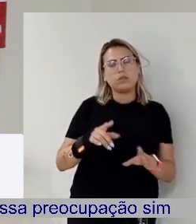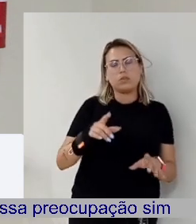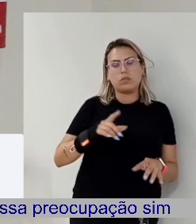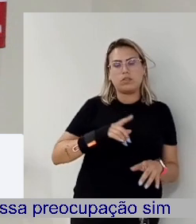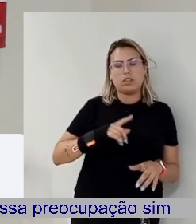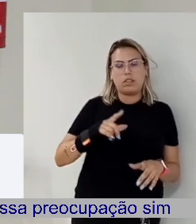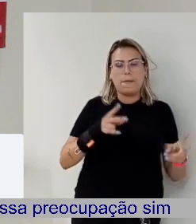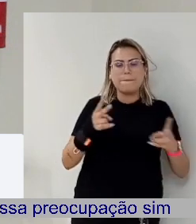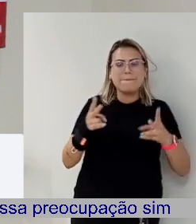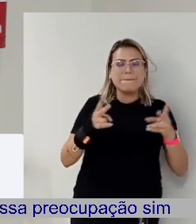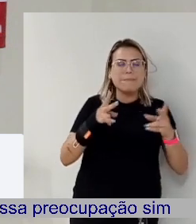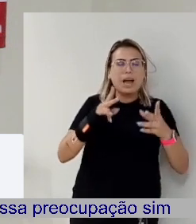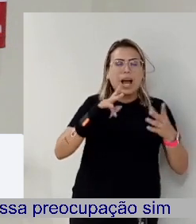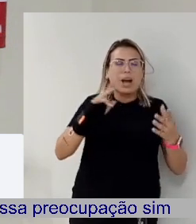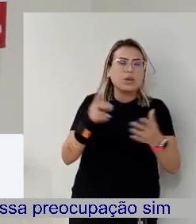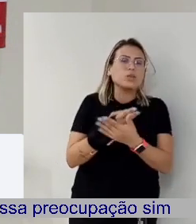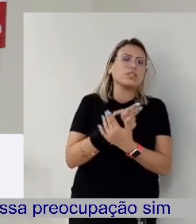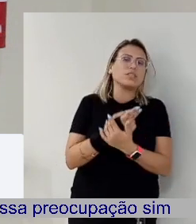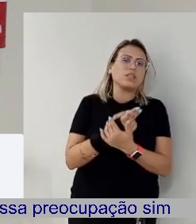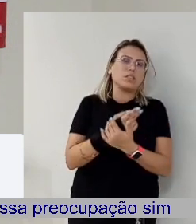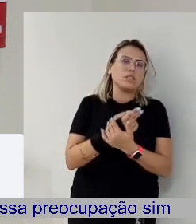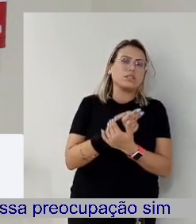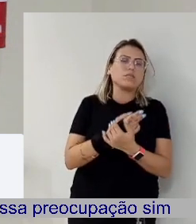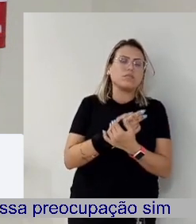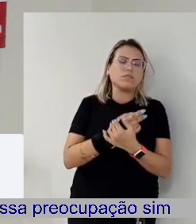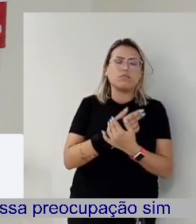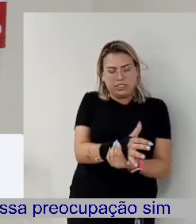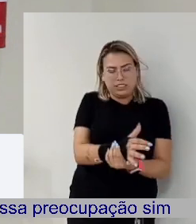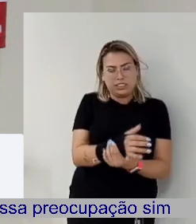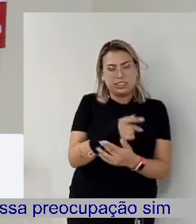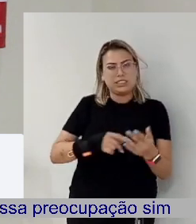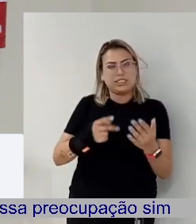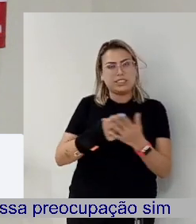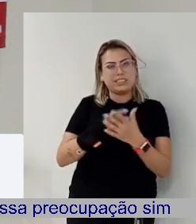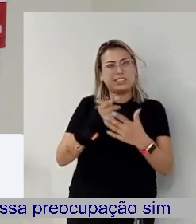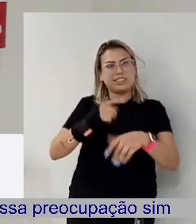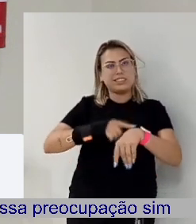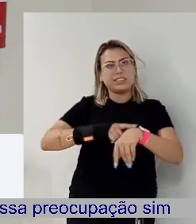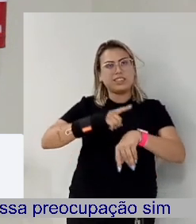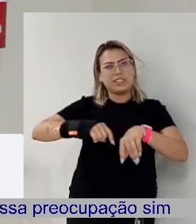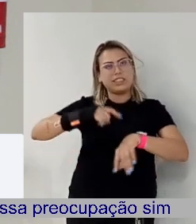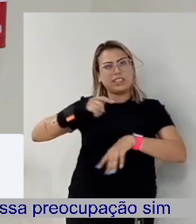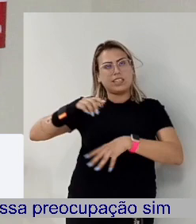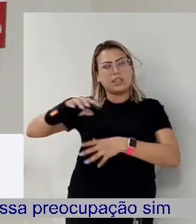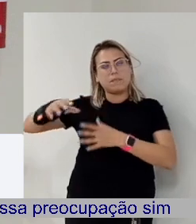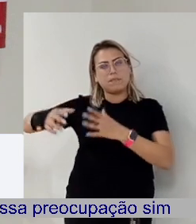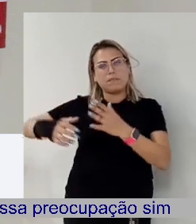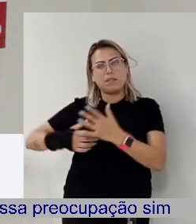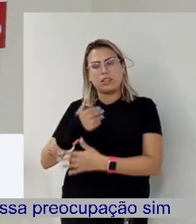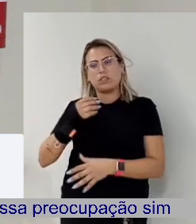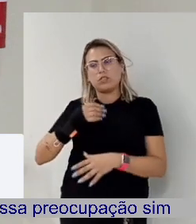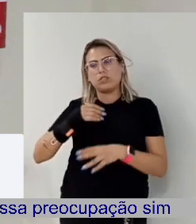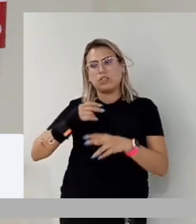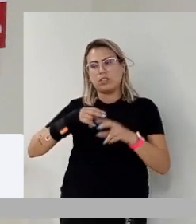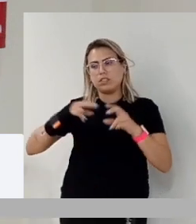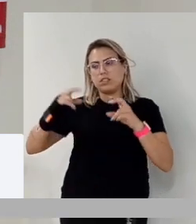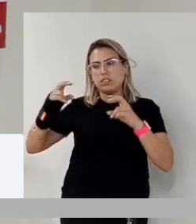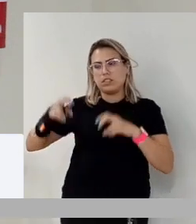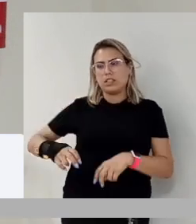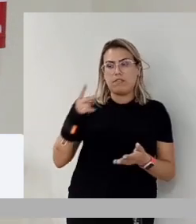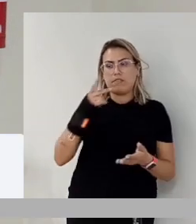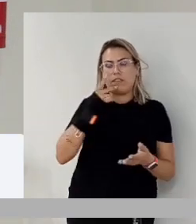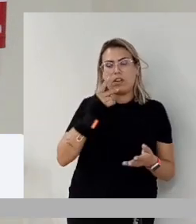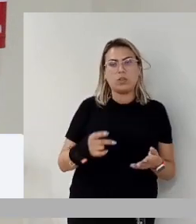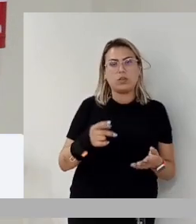imprevistos né isso acontece e isso aí em relação a aa máquina eu sentei com o secretário moloni E ele